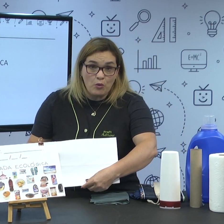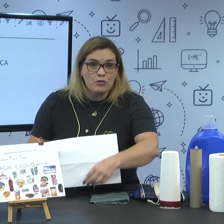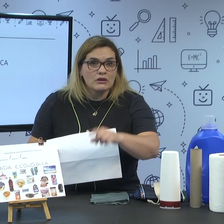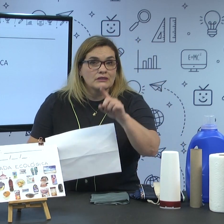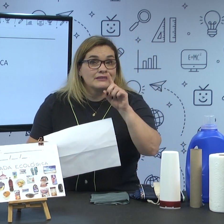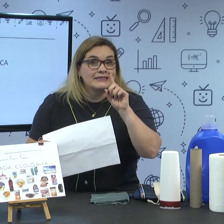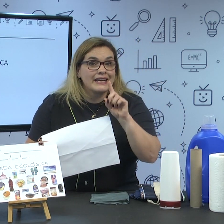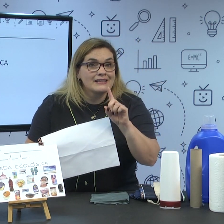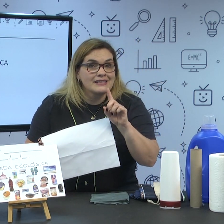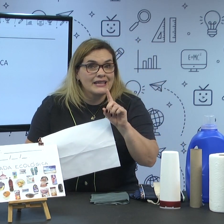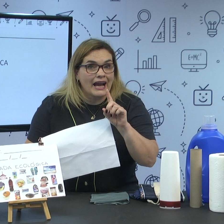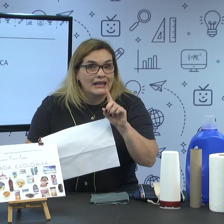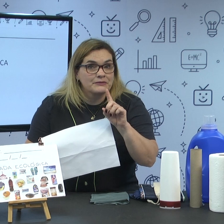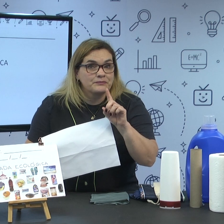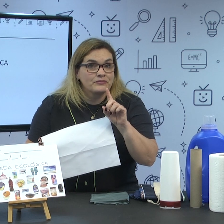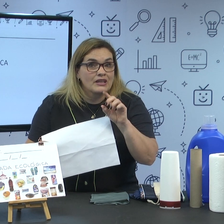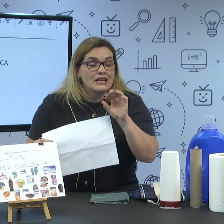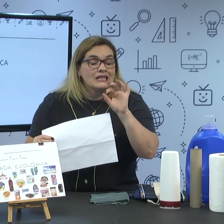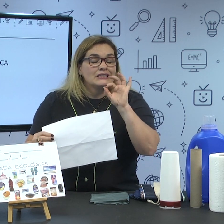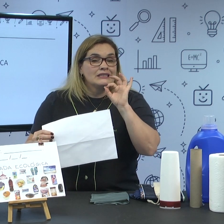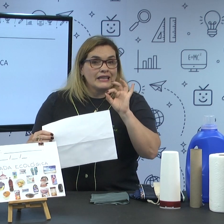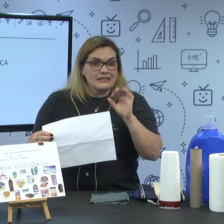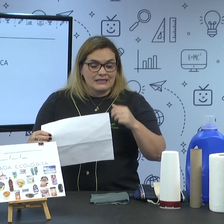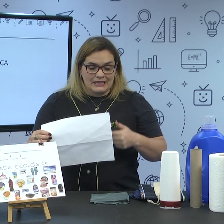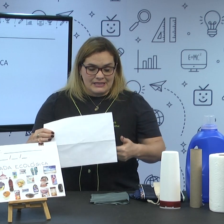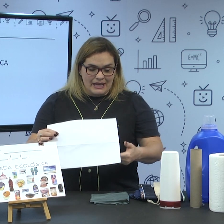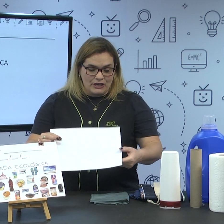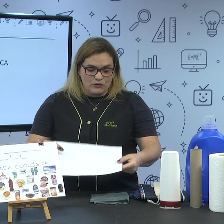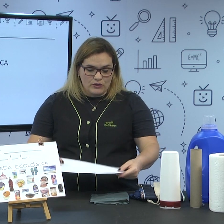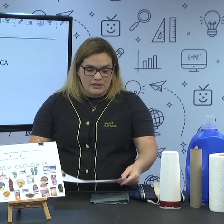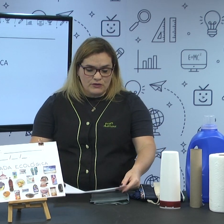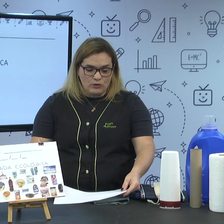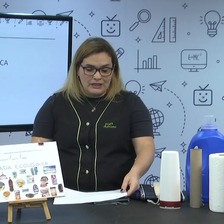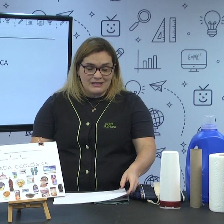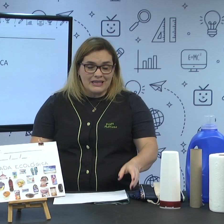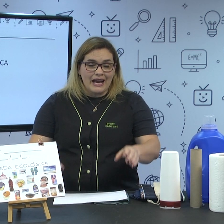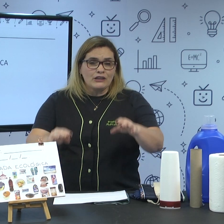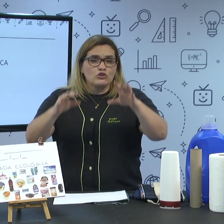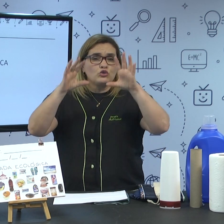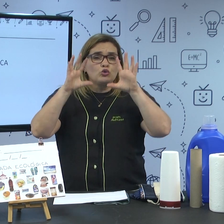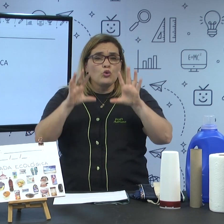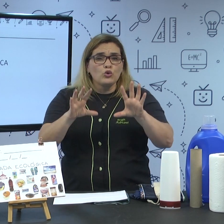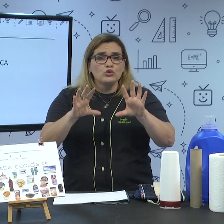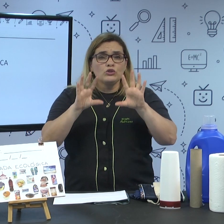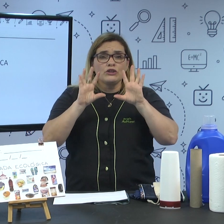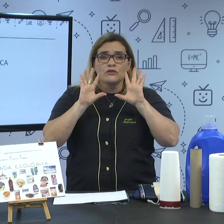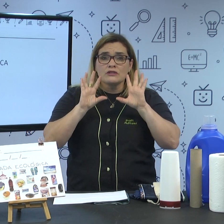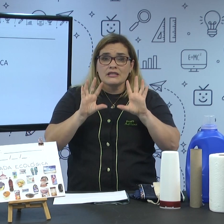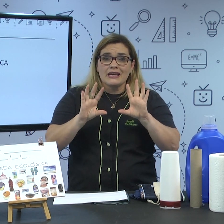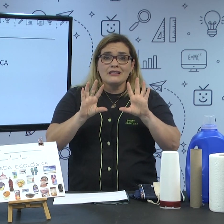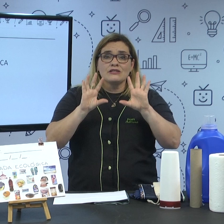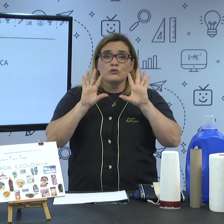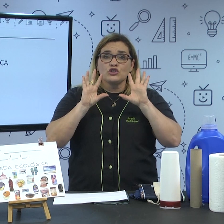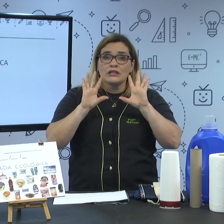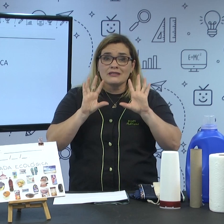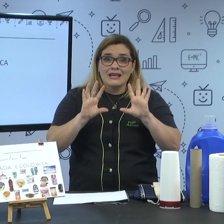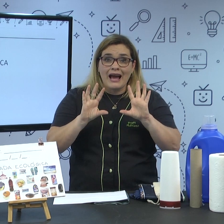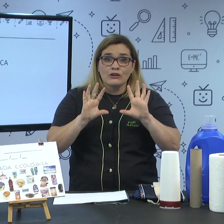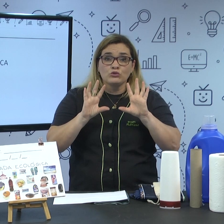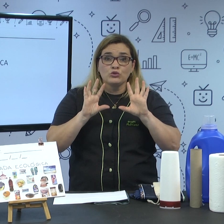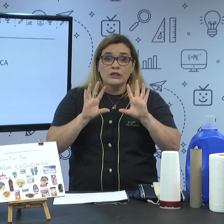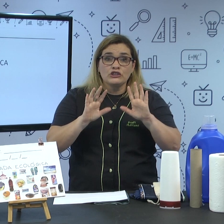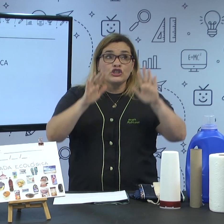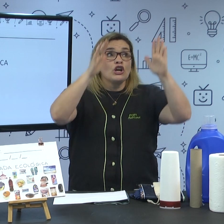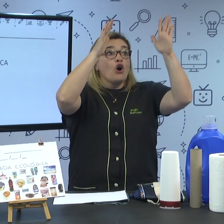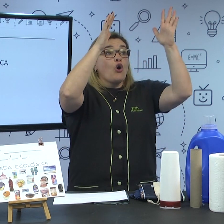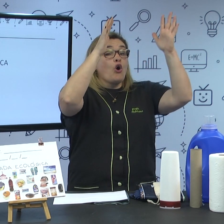vocês vão desenhar. Nesse desenho, vocês vão desenhar tudo que vocês